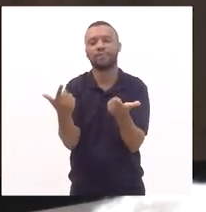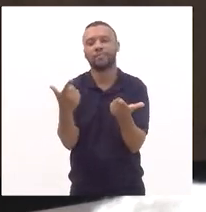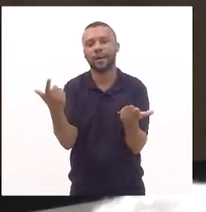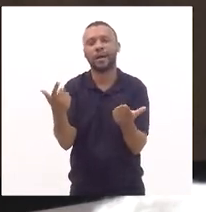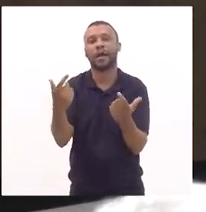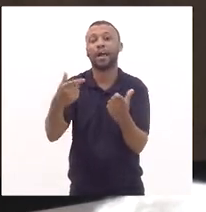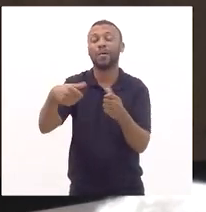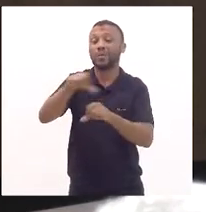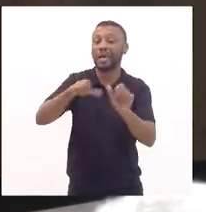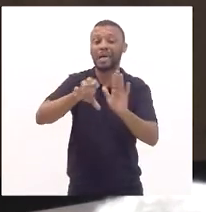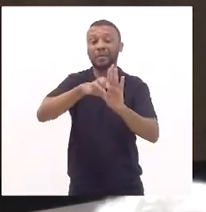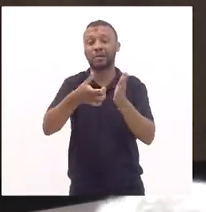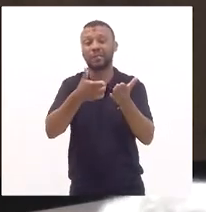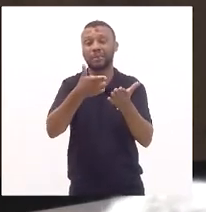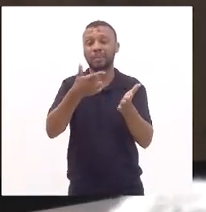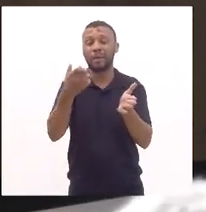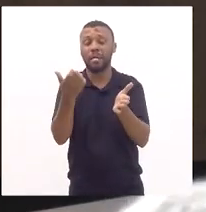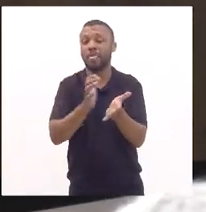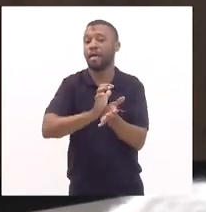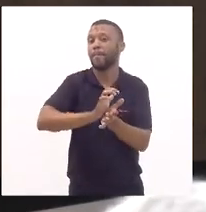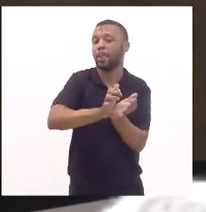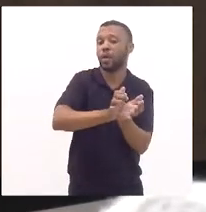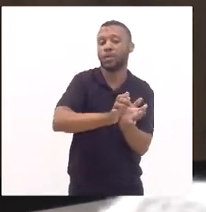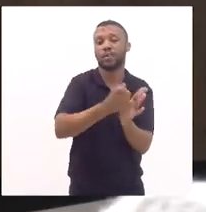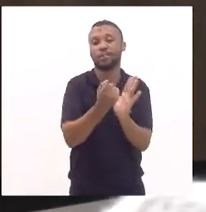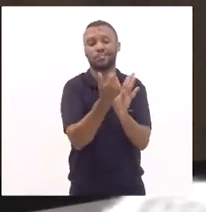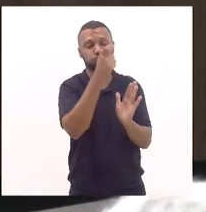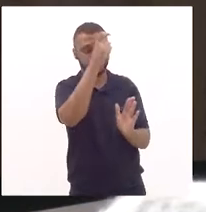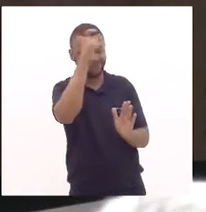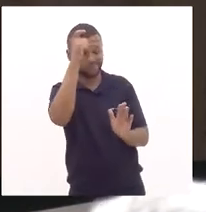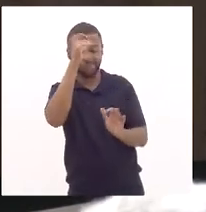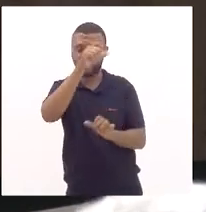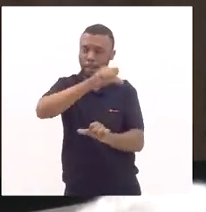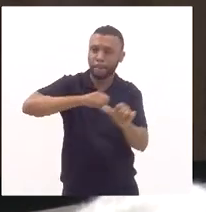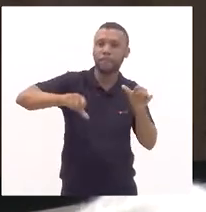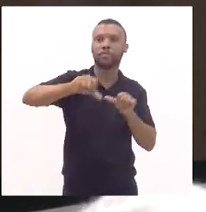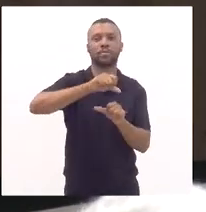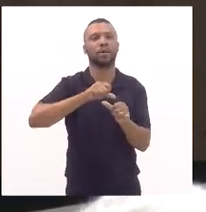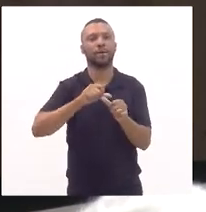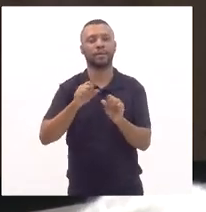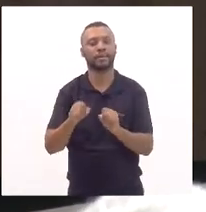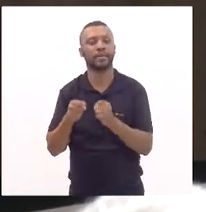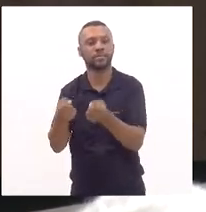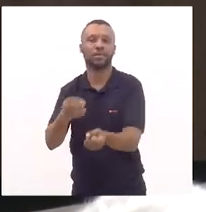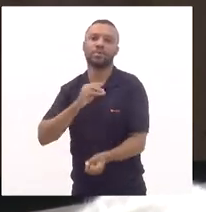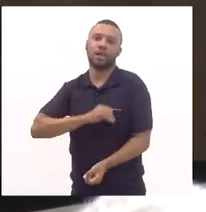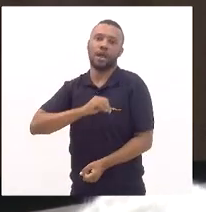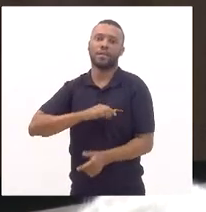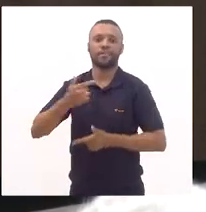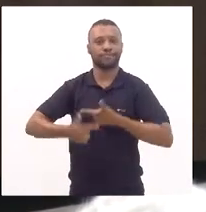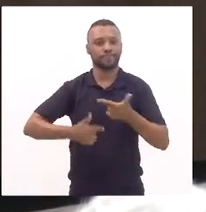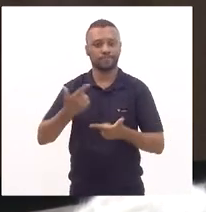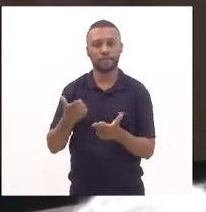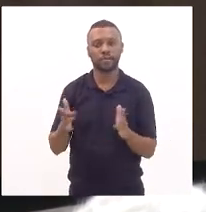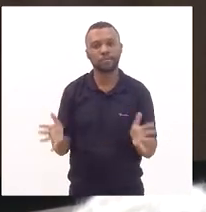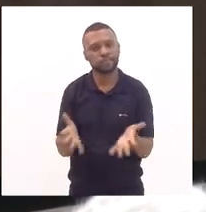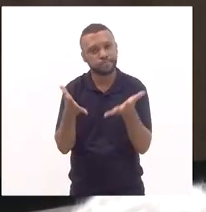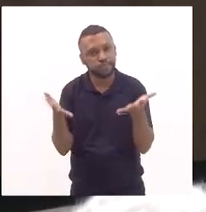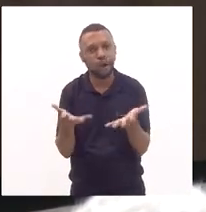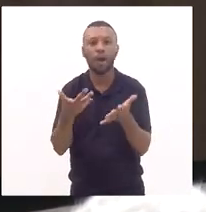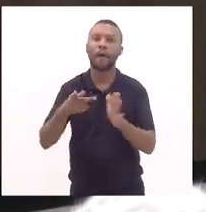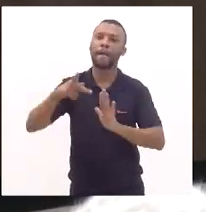descriminalizar praticamente essa garantia de renda que os trabalhadores têm, fortalecer políticas públicas